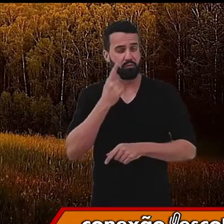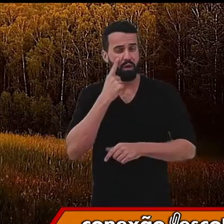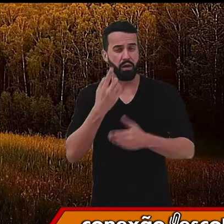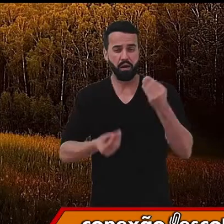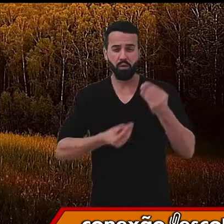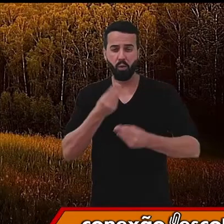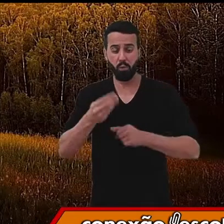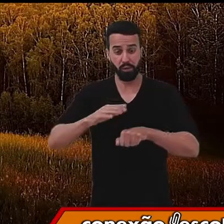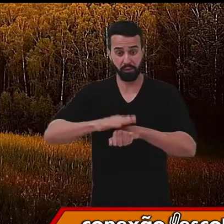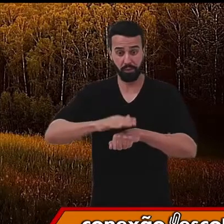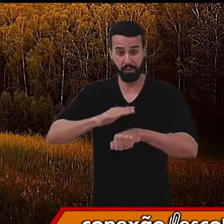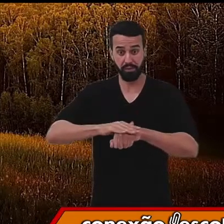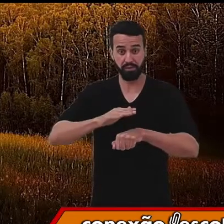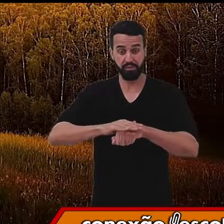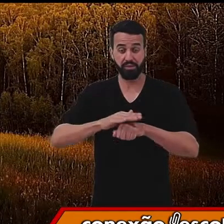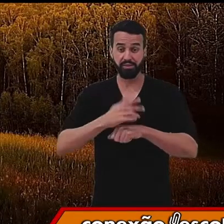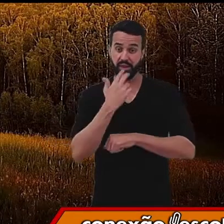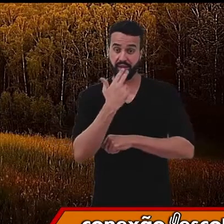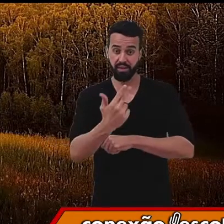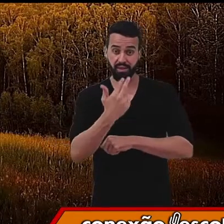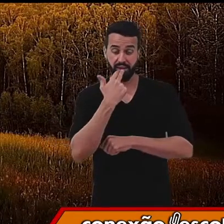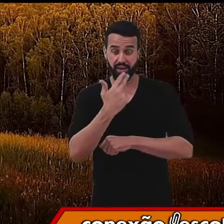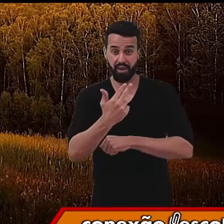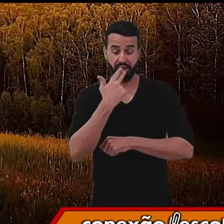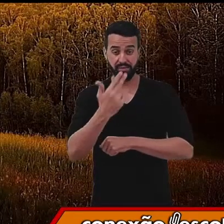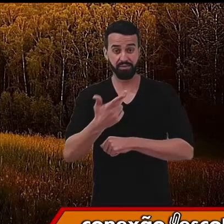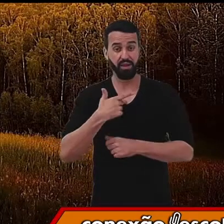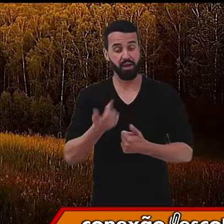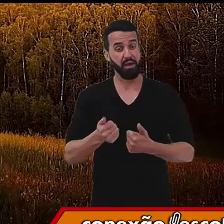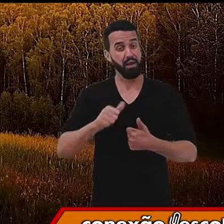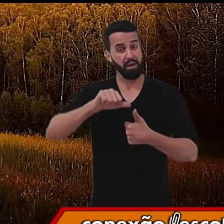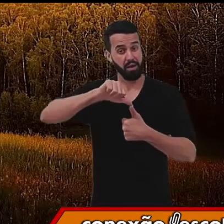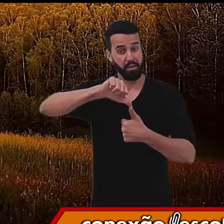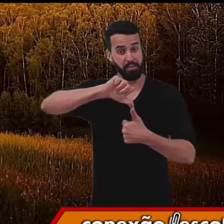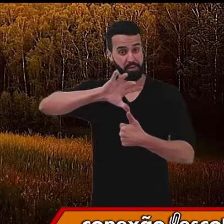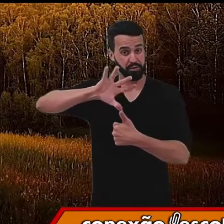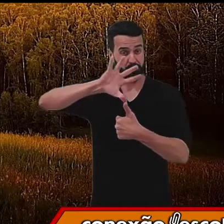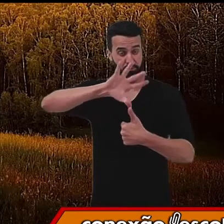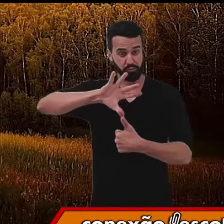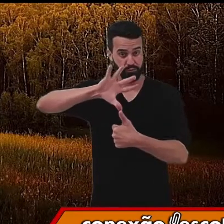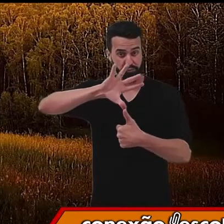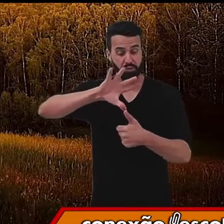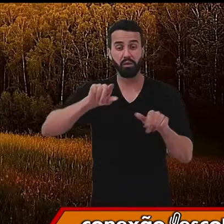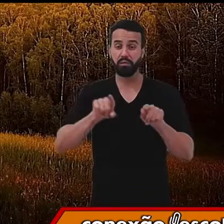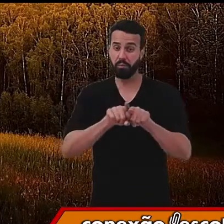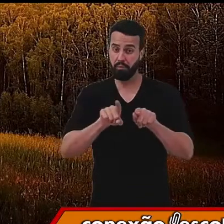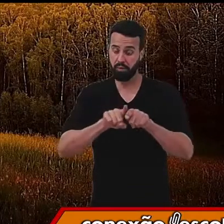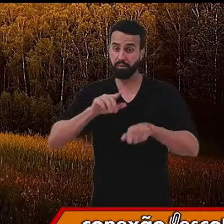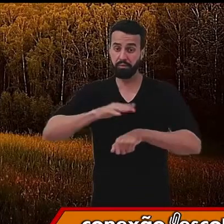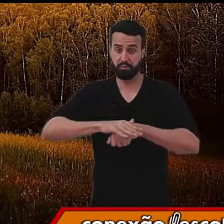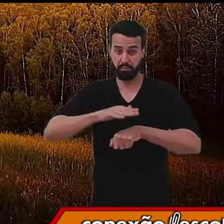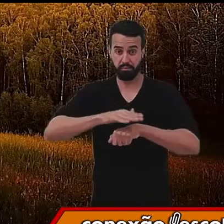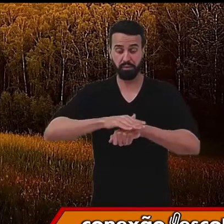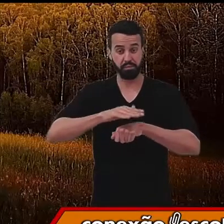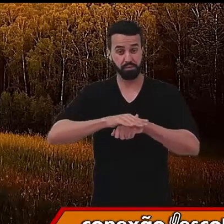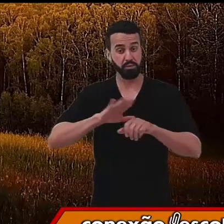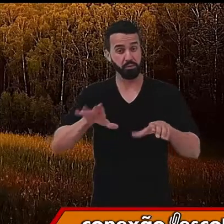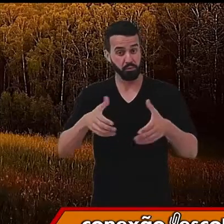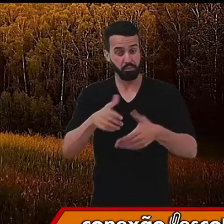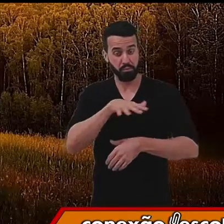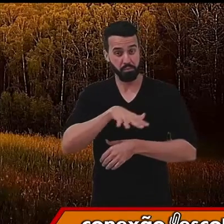13 colônias inglesas na América do Norte e também a independência da América